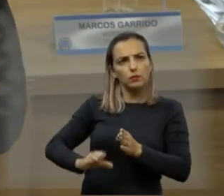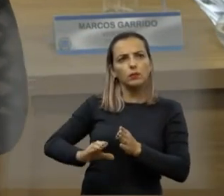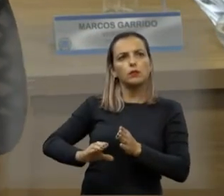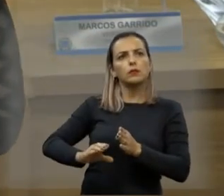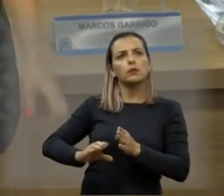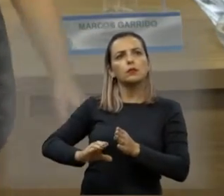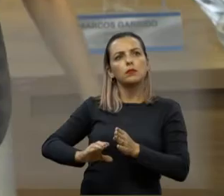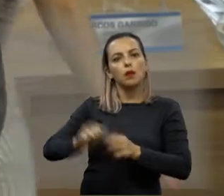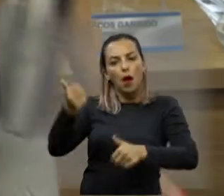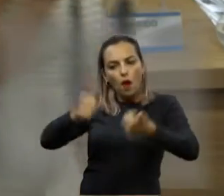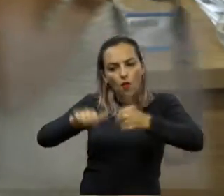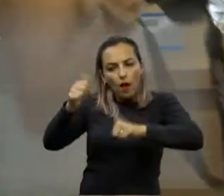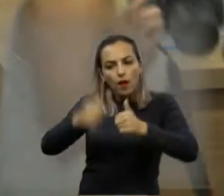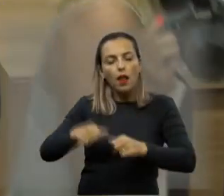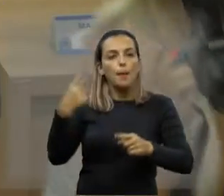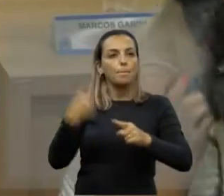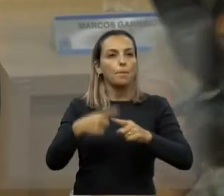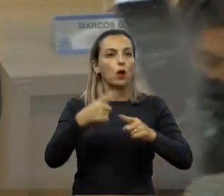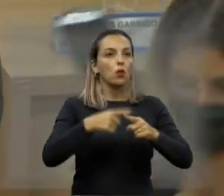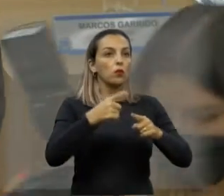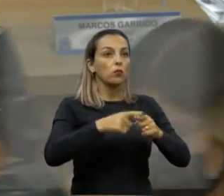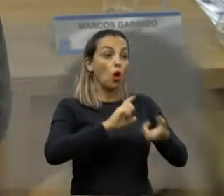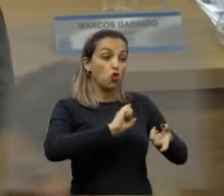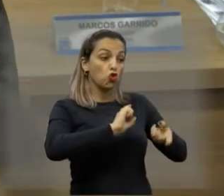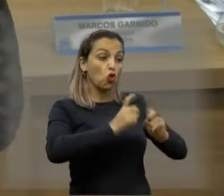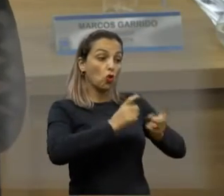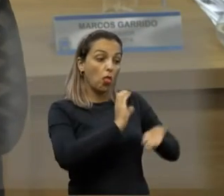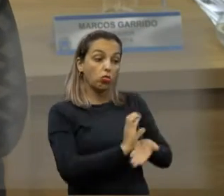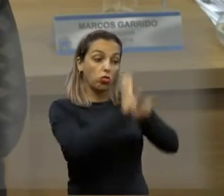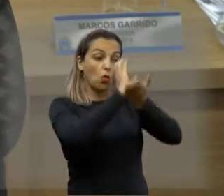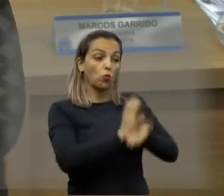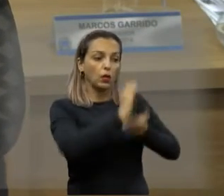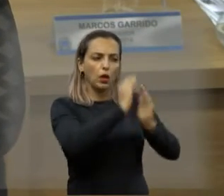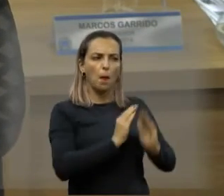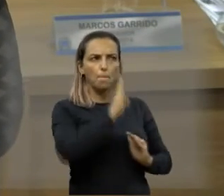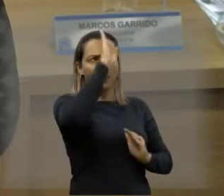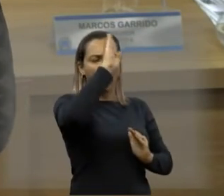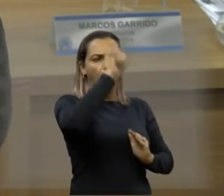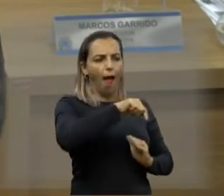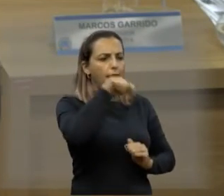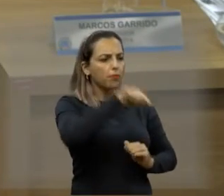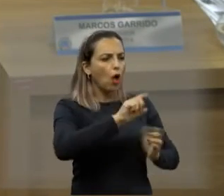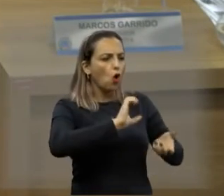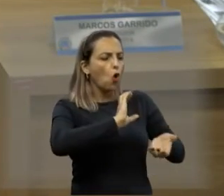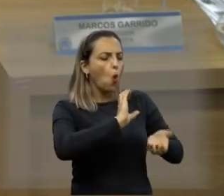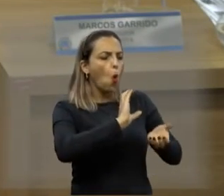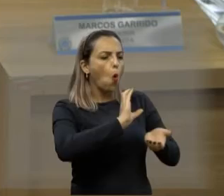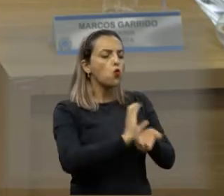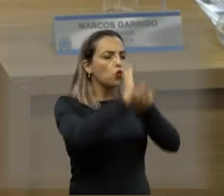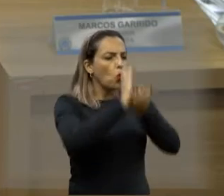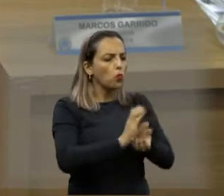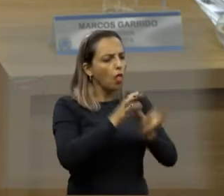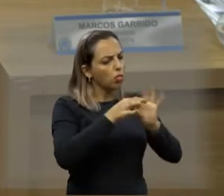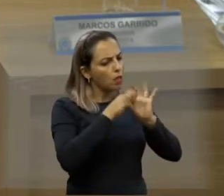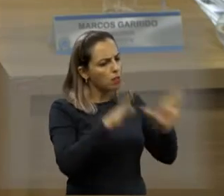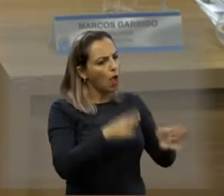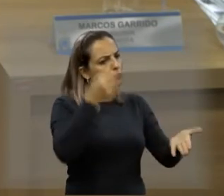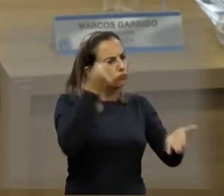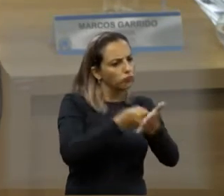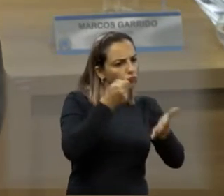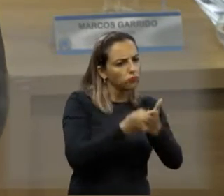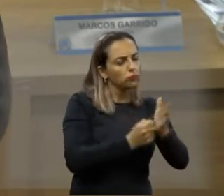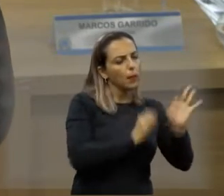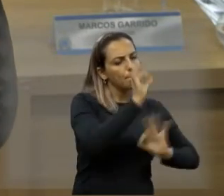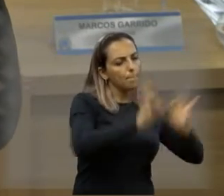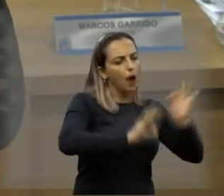Vista que o conselho órgão soberano é ele que constrói é ele que de libera e ele é legítimo para